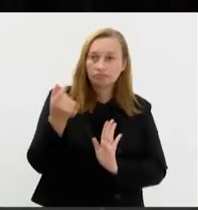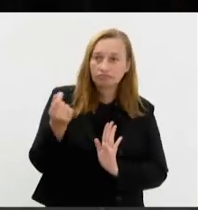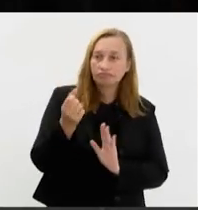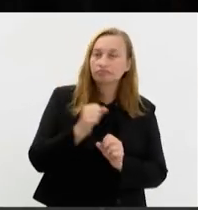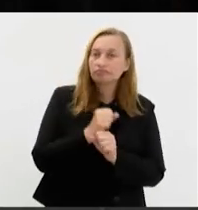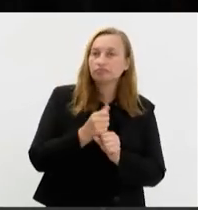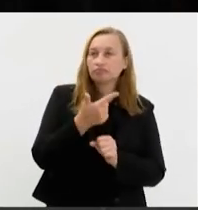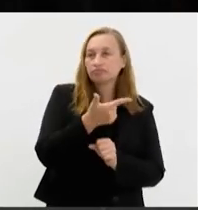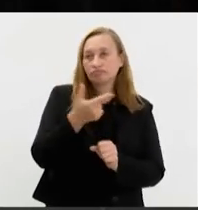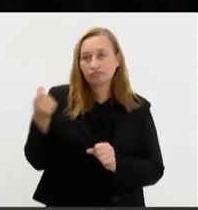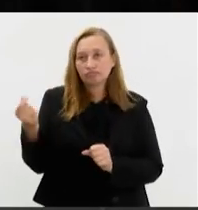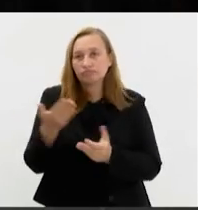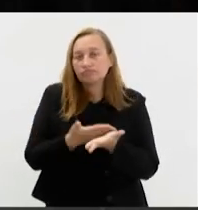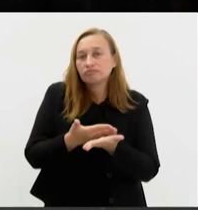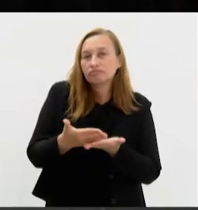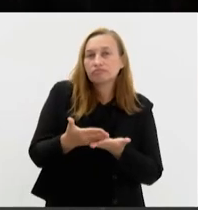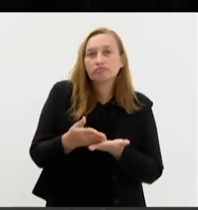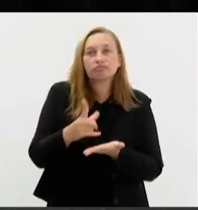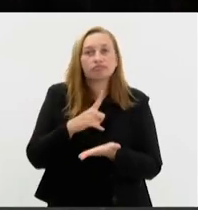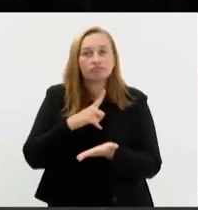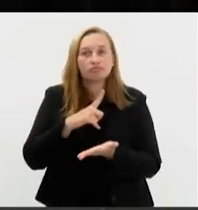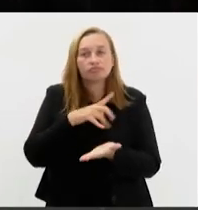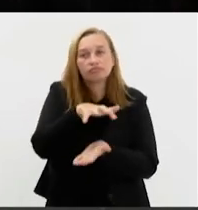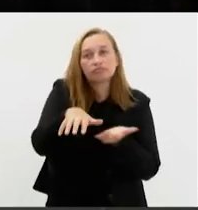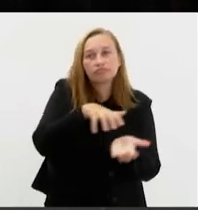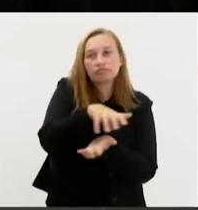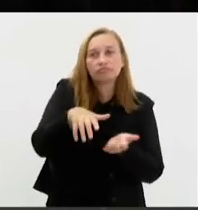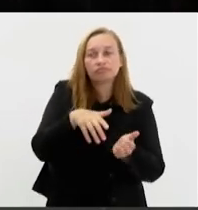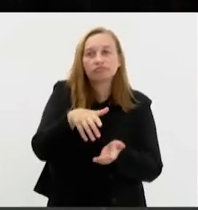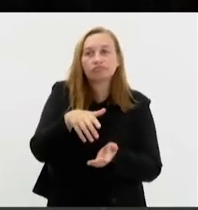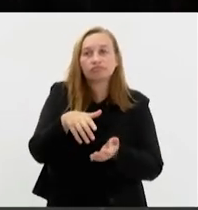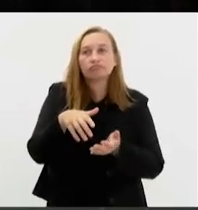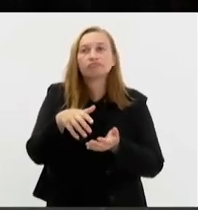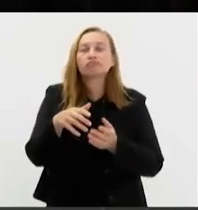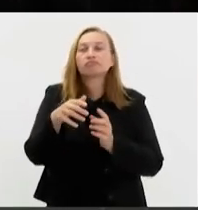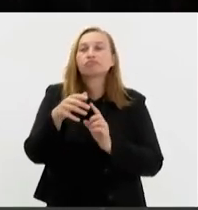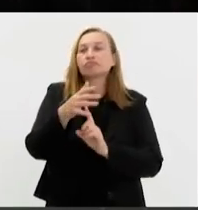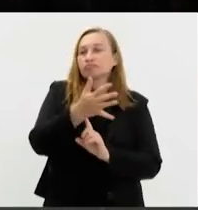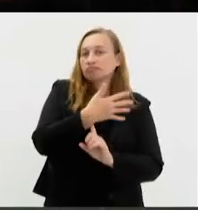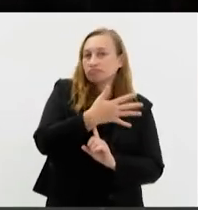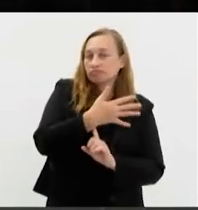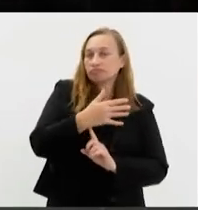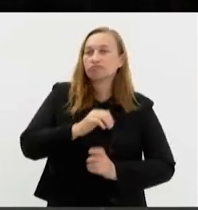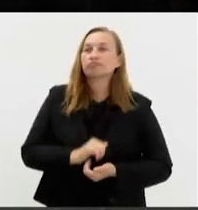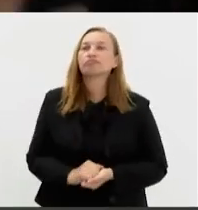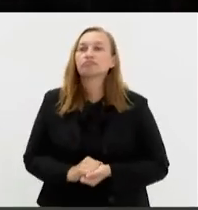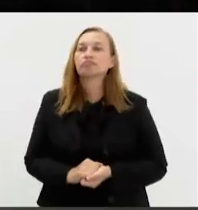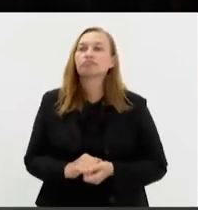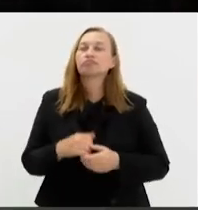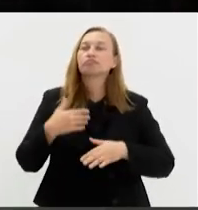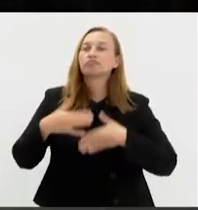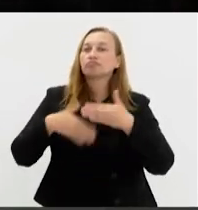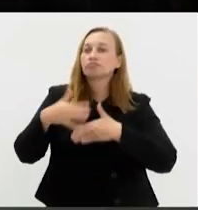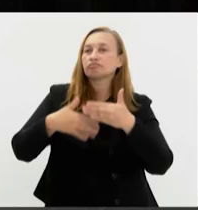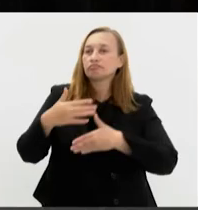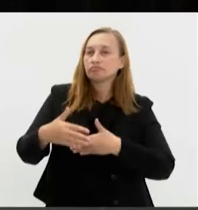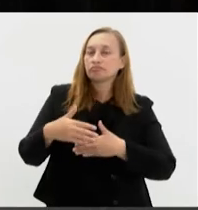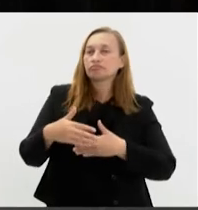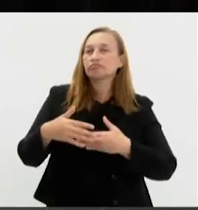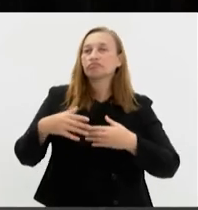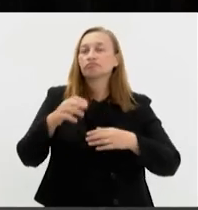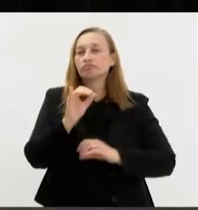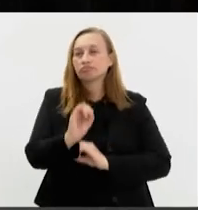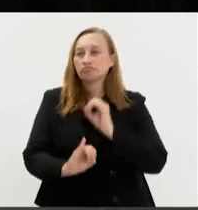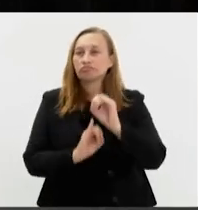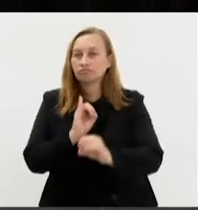2000 começamos a ter uma revolução tecnológica com advento da internet de novas tecnologias e